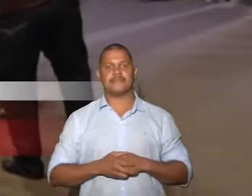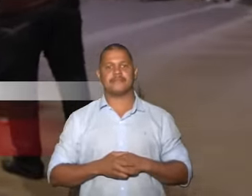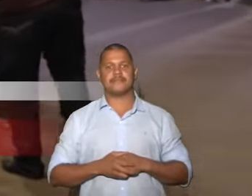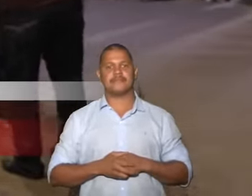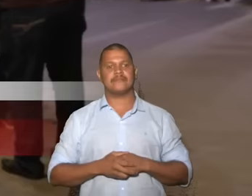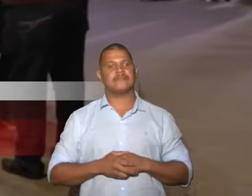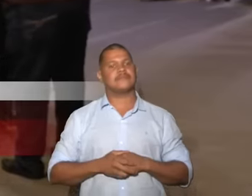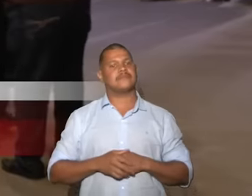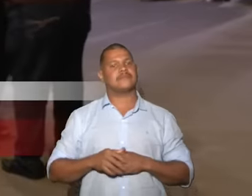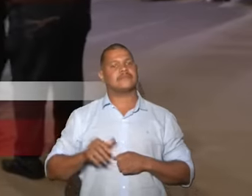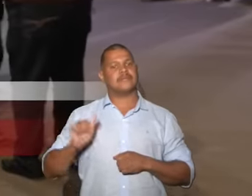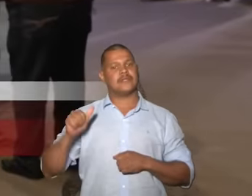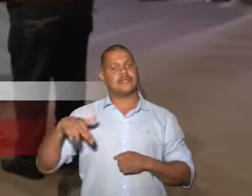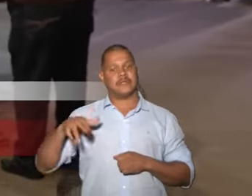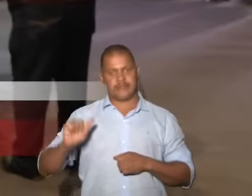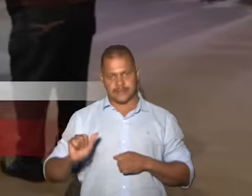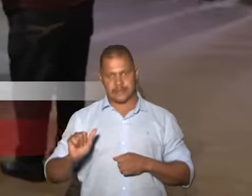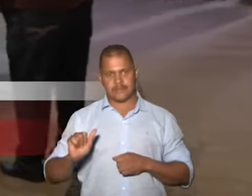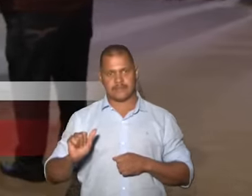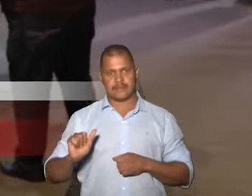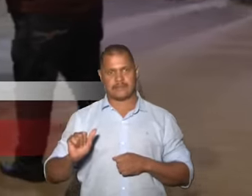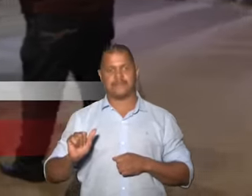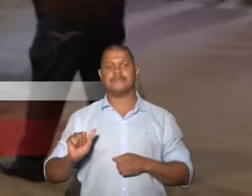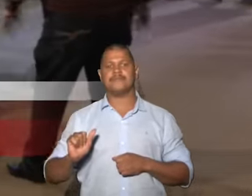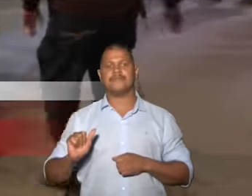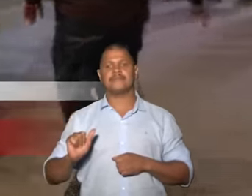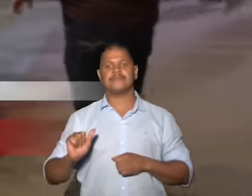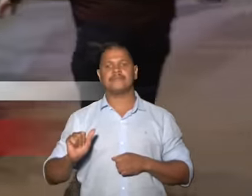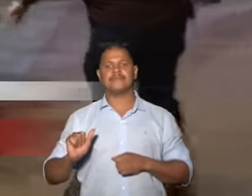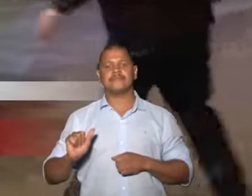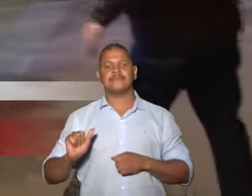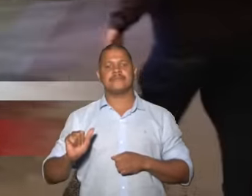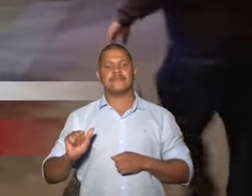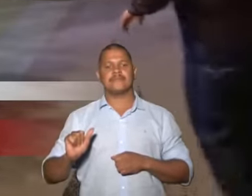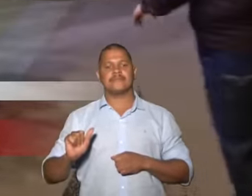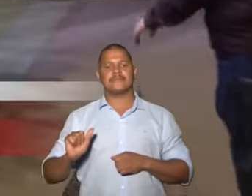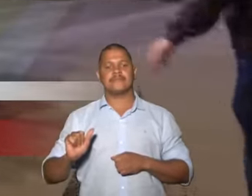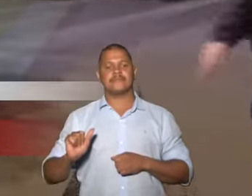Ana Kei Balábio Ozeira.